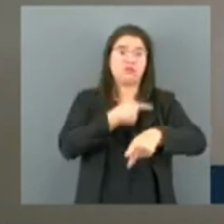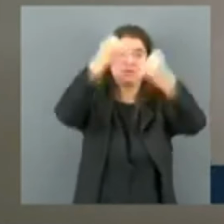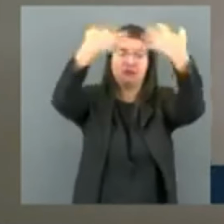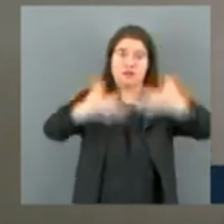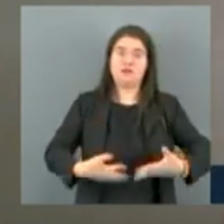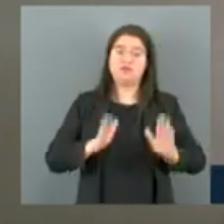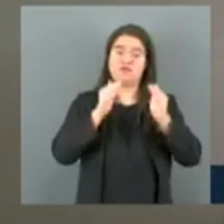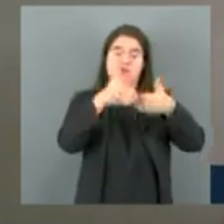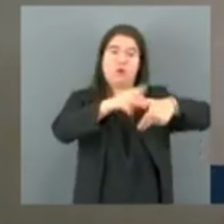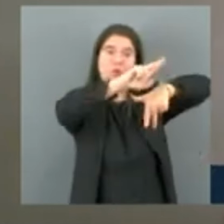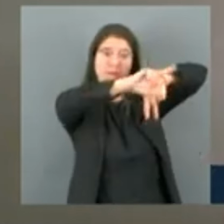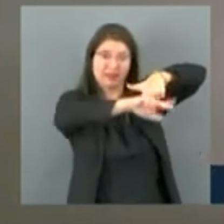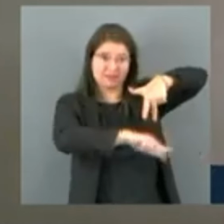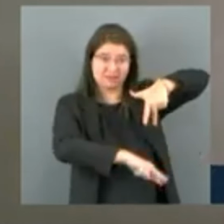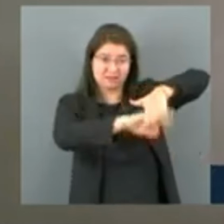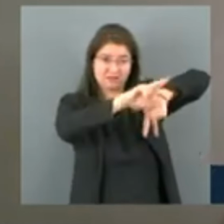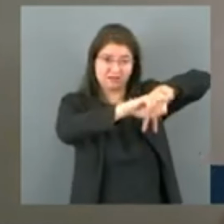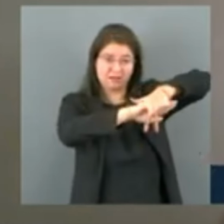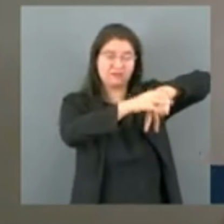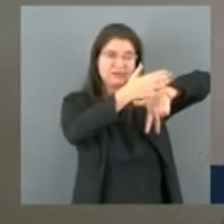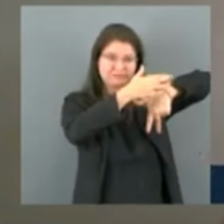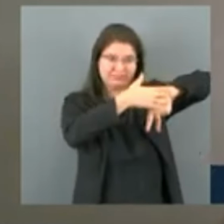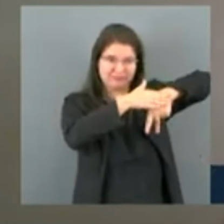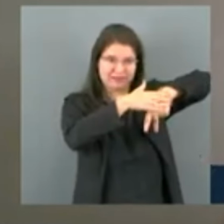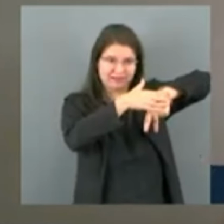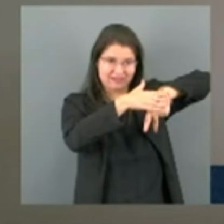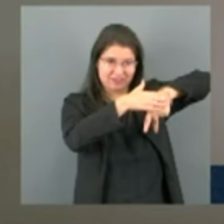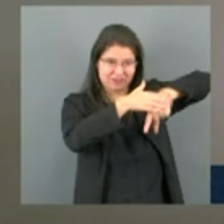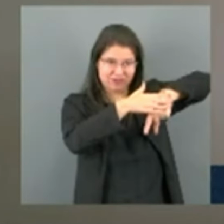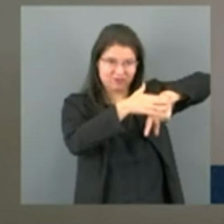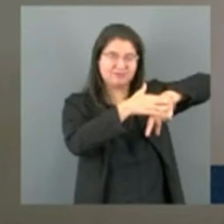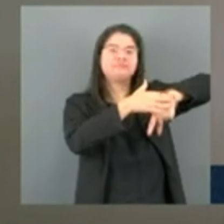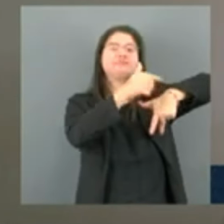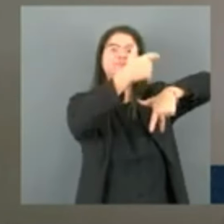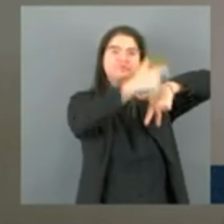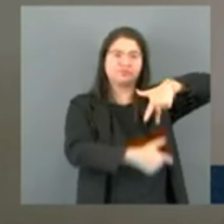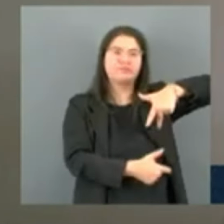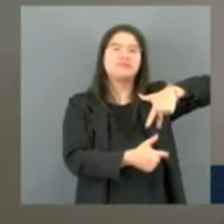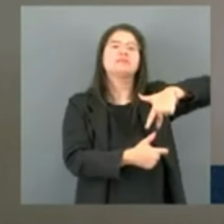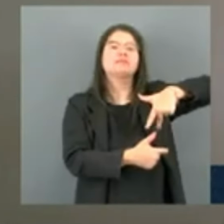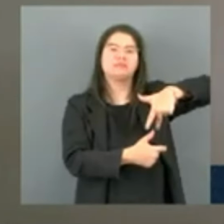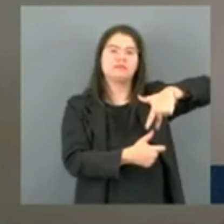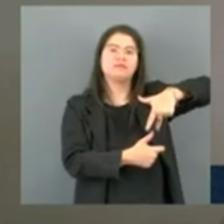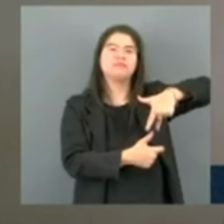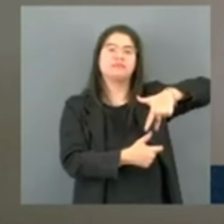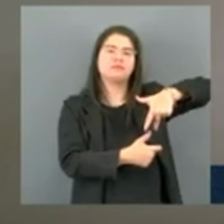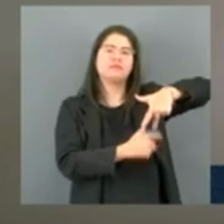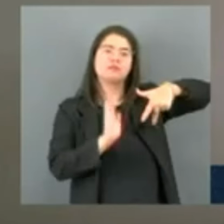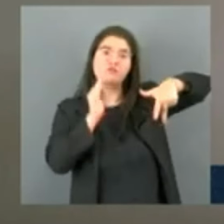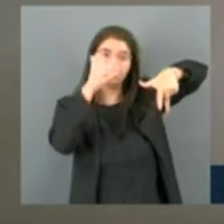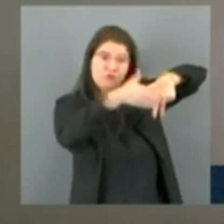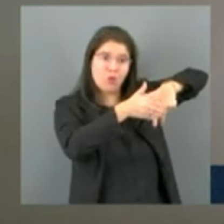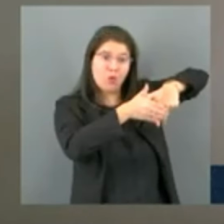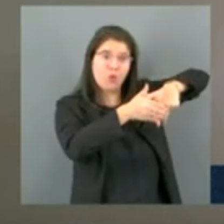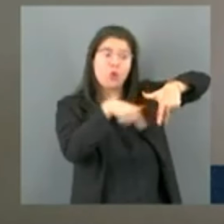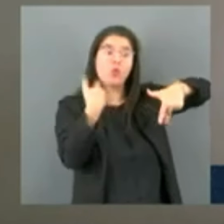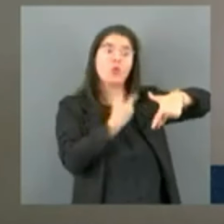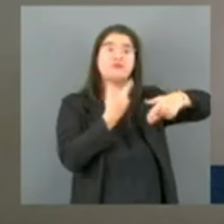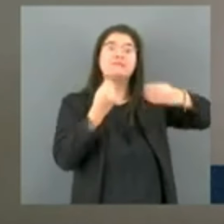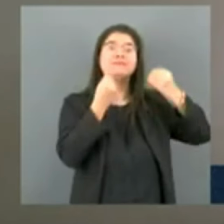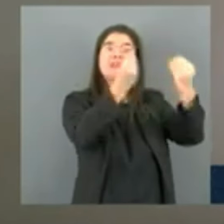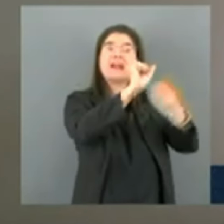paciente. Nós estamos falando muito do profissional que está em atuação, mas essa hierarquia deveria inverter, pois nós devemos garantir saúde,